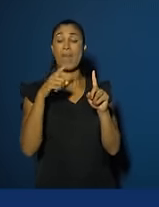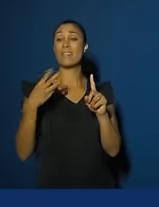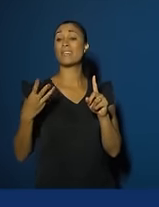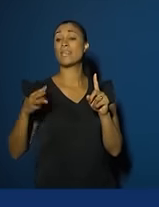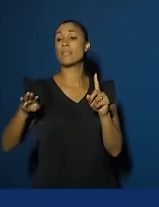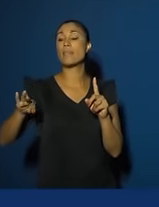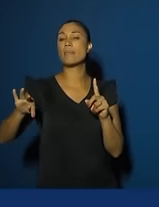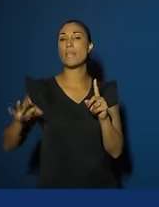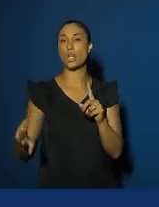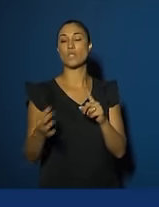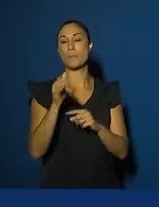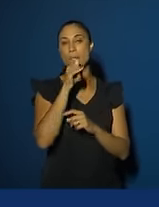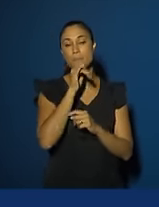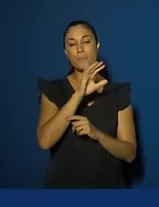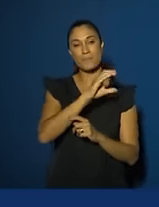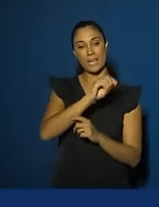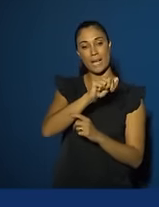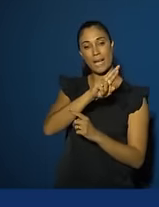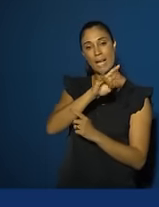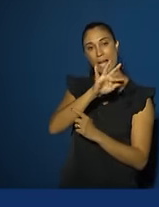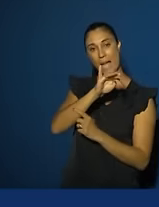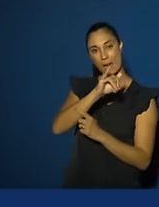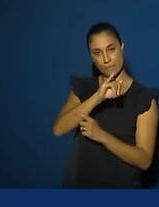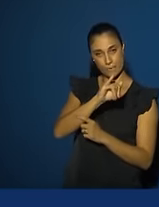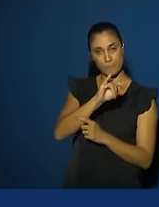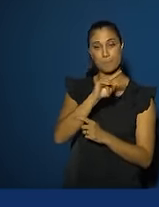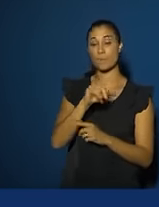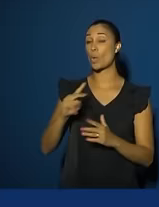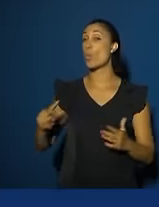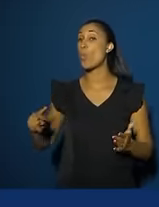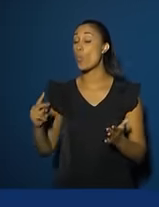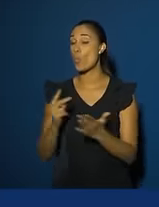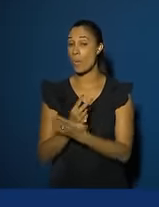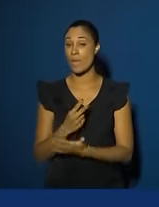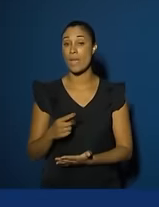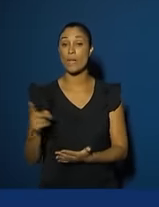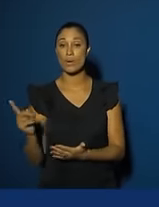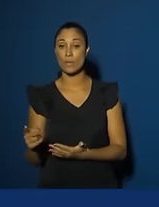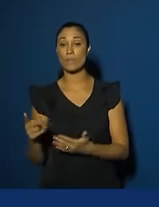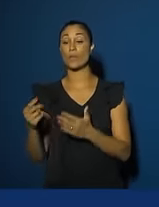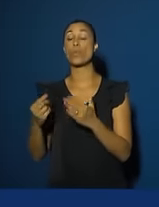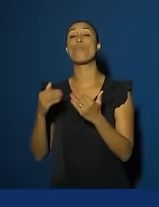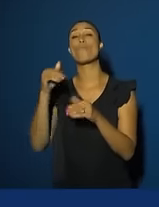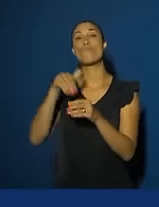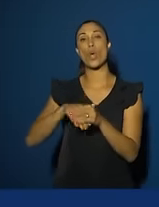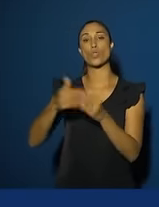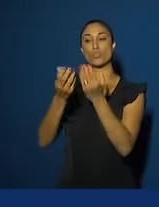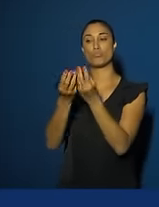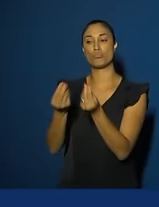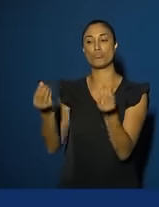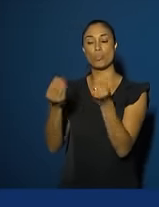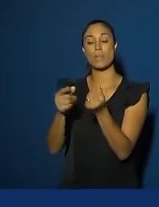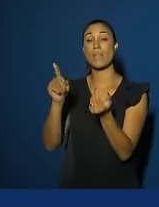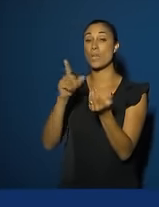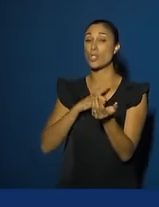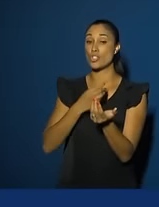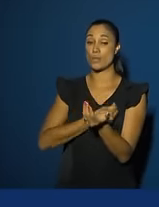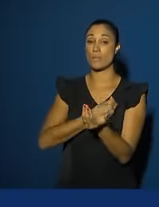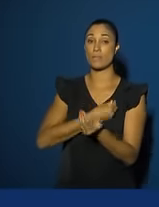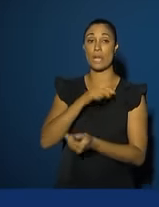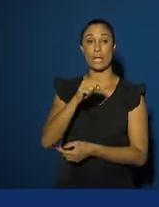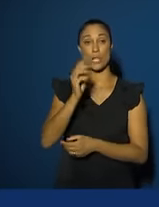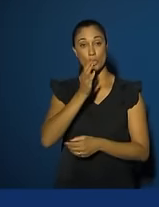você pega o Carf o erro que foi eh acabar com o voto de qualidade que é uma coisa que só existia no